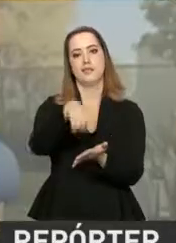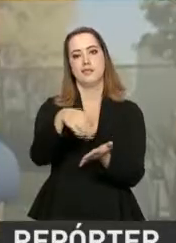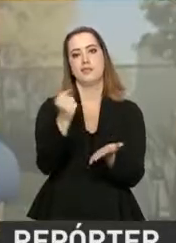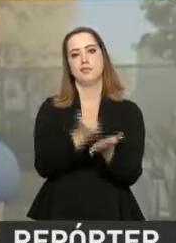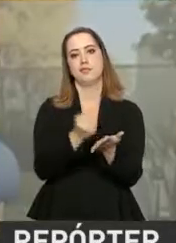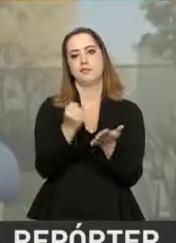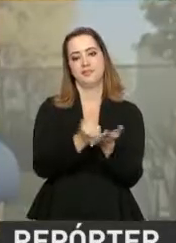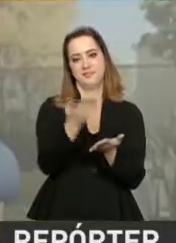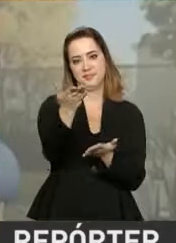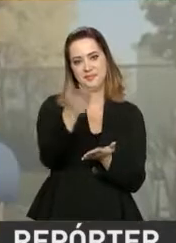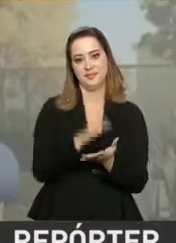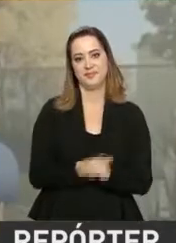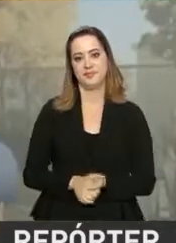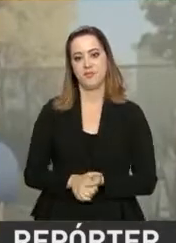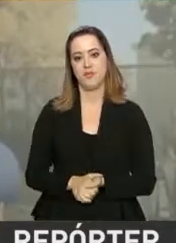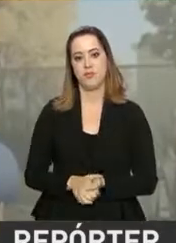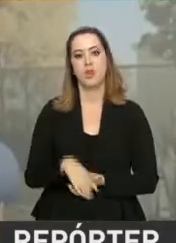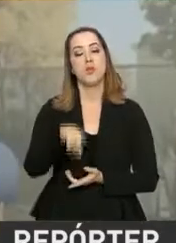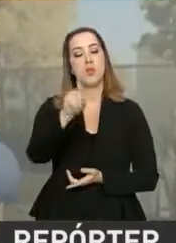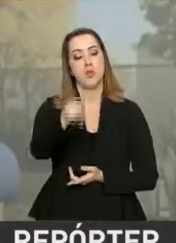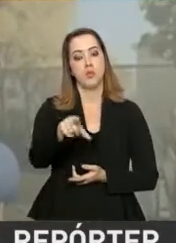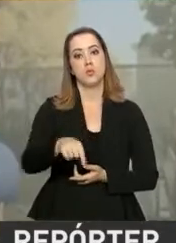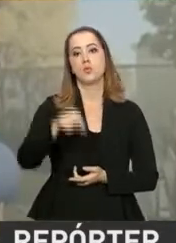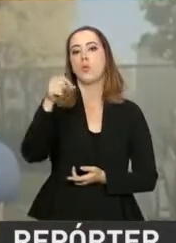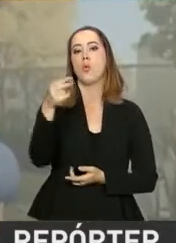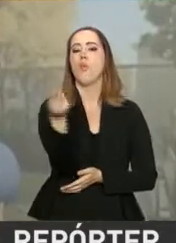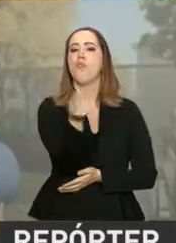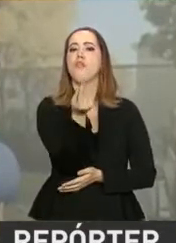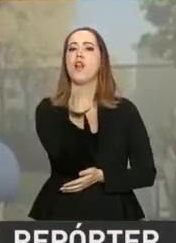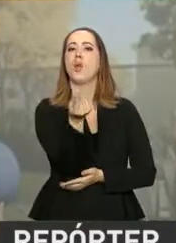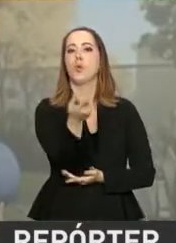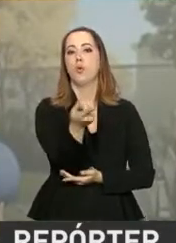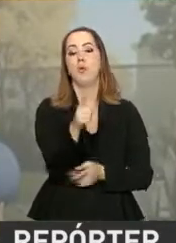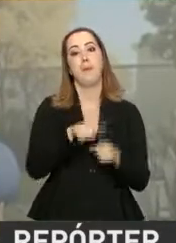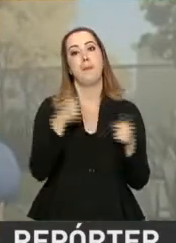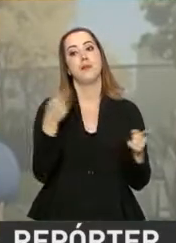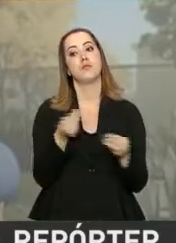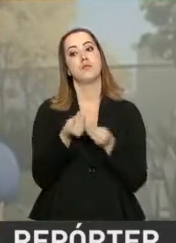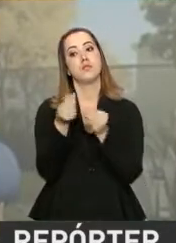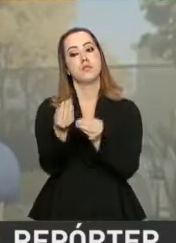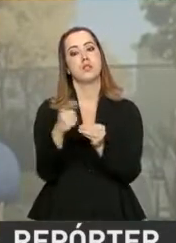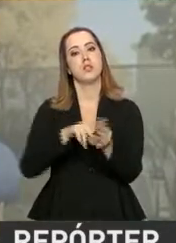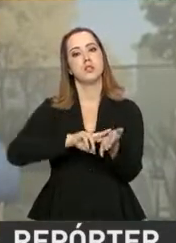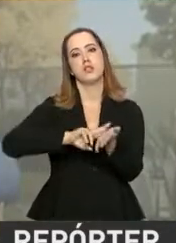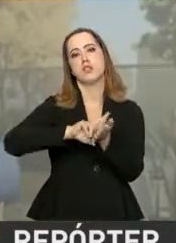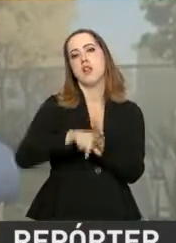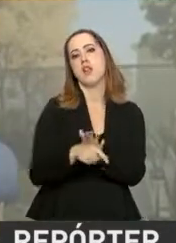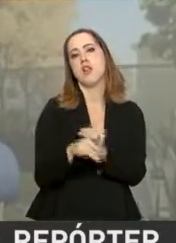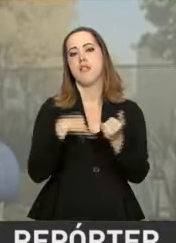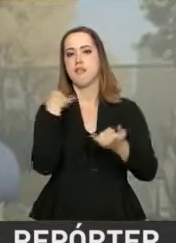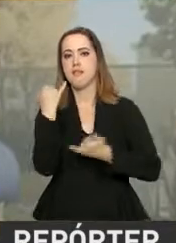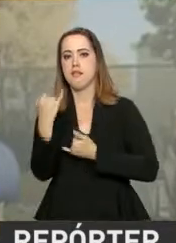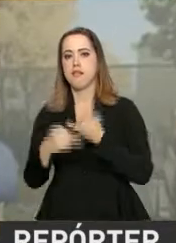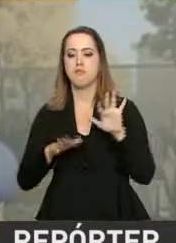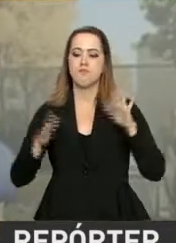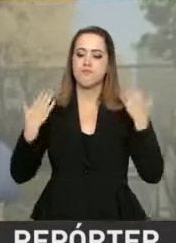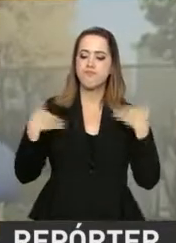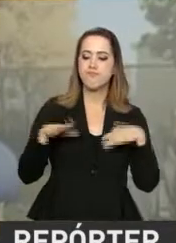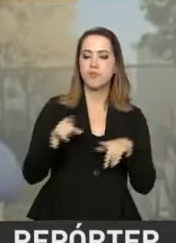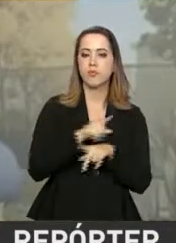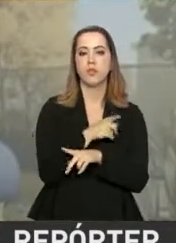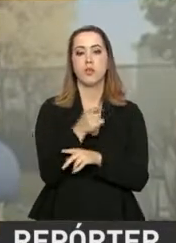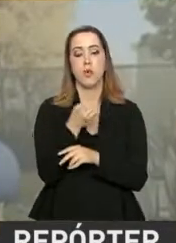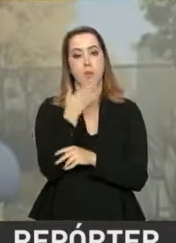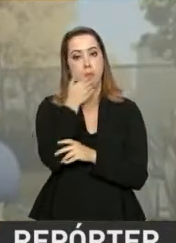uma coisa que define muito a compra é o preço mas se você agregar isso fatores de lazer e qualidade